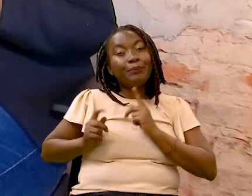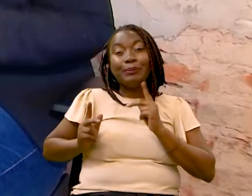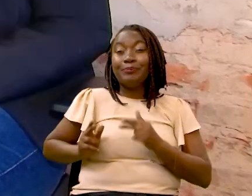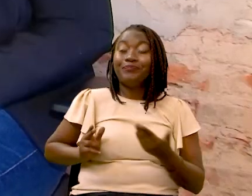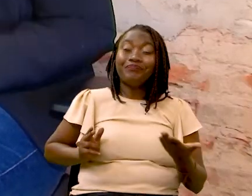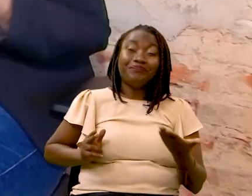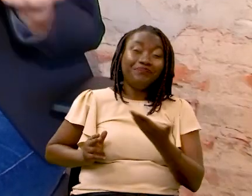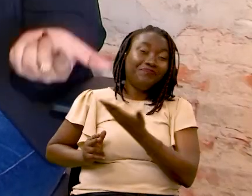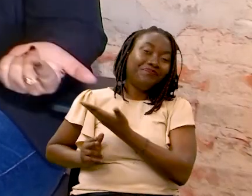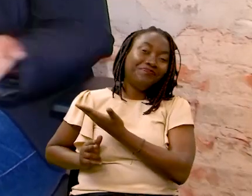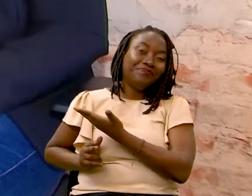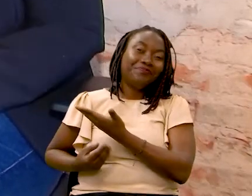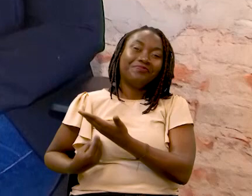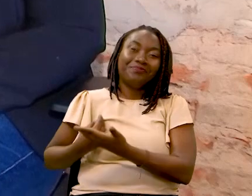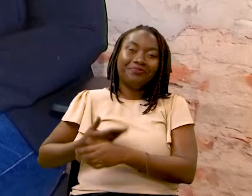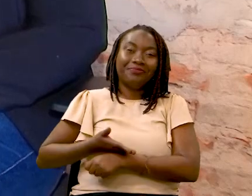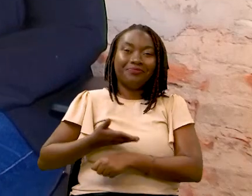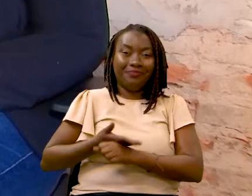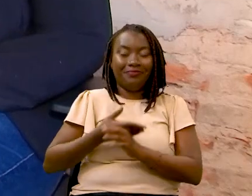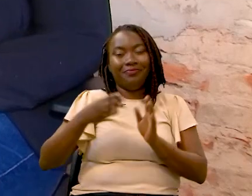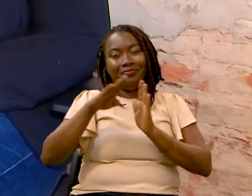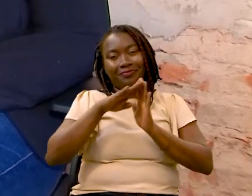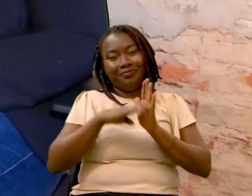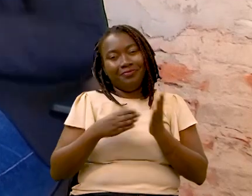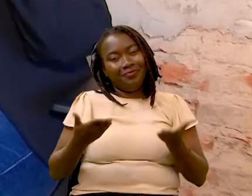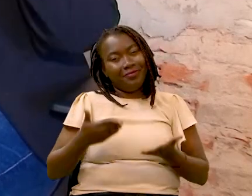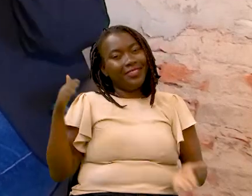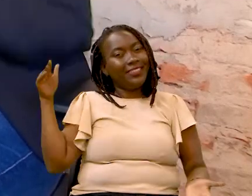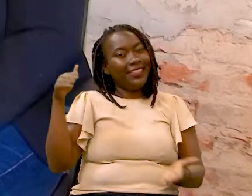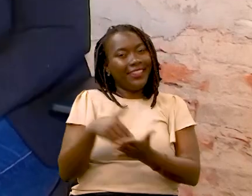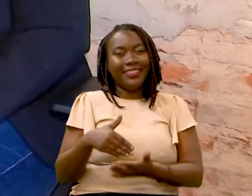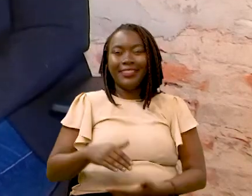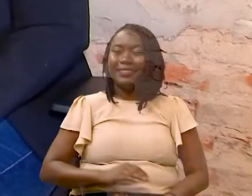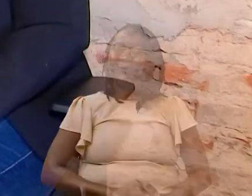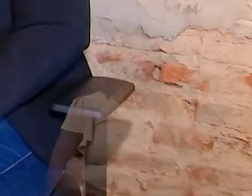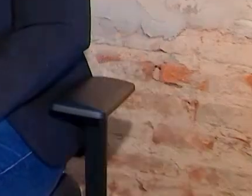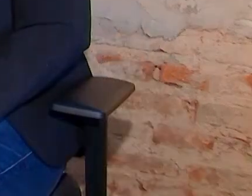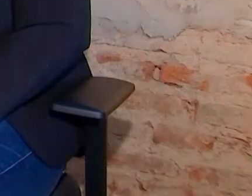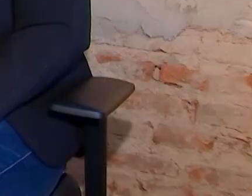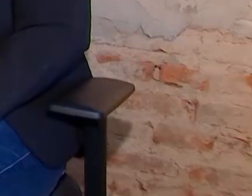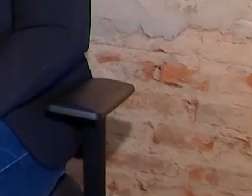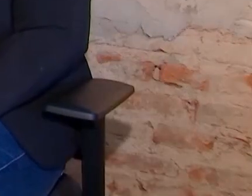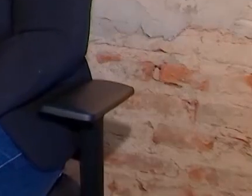assim como a da Lívia e a da Andréia, que participaram do nosso programa de hoje. Até mais!